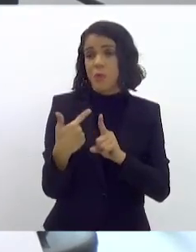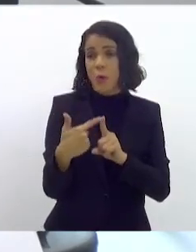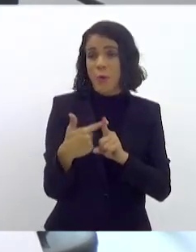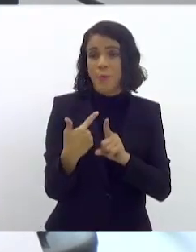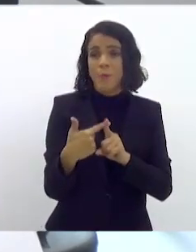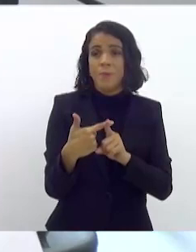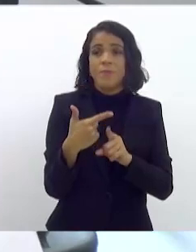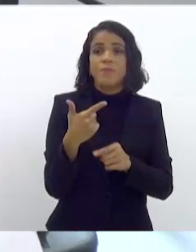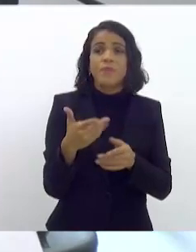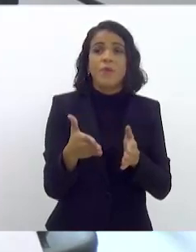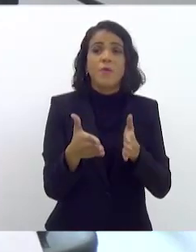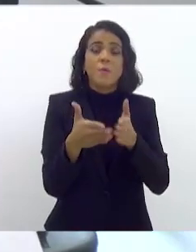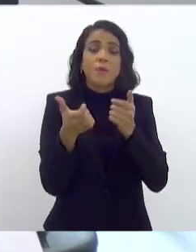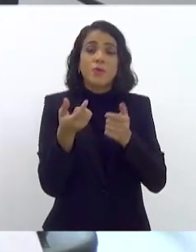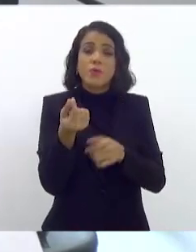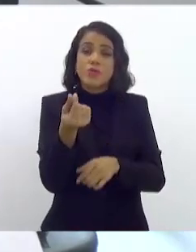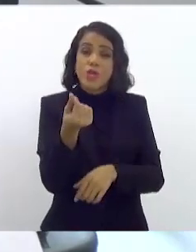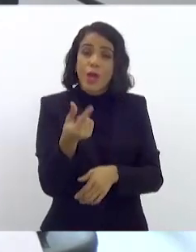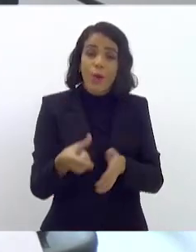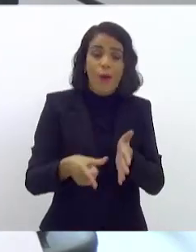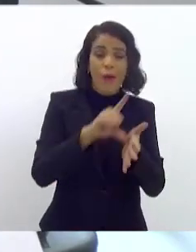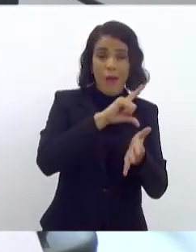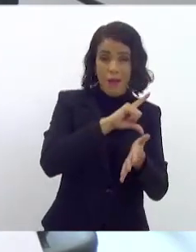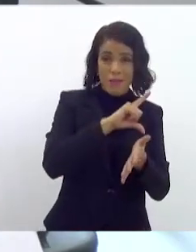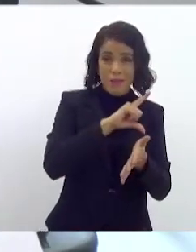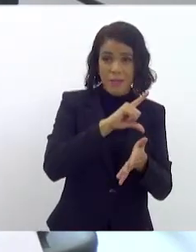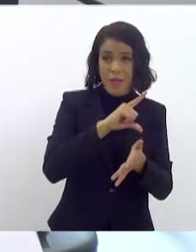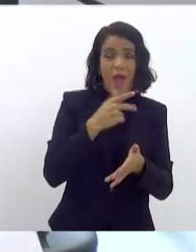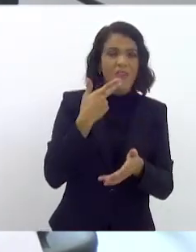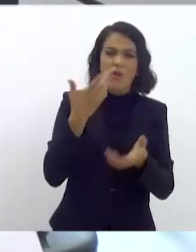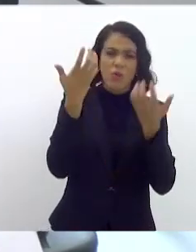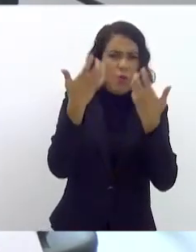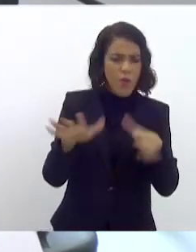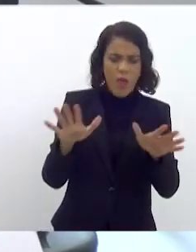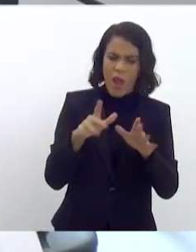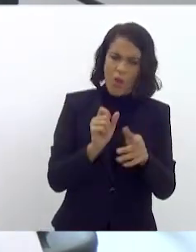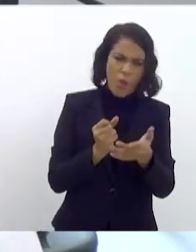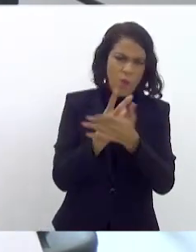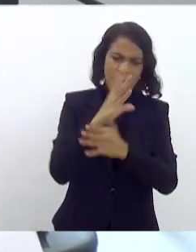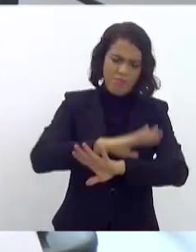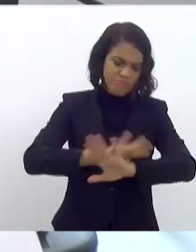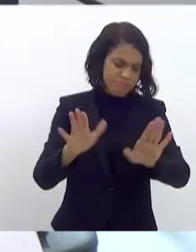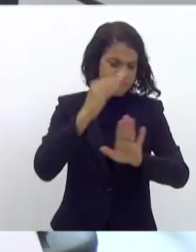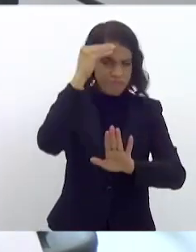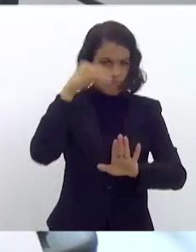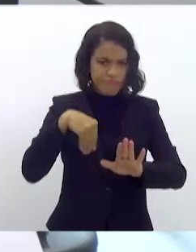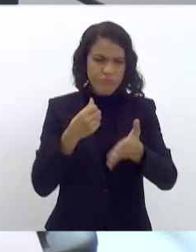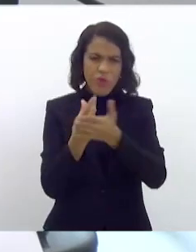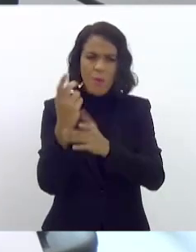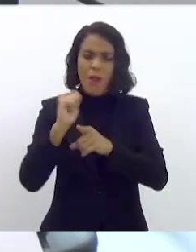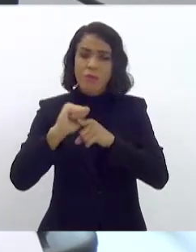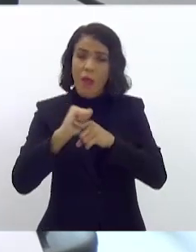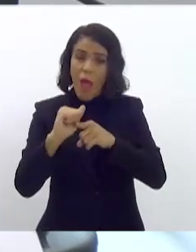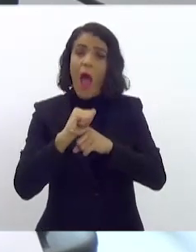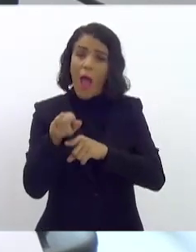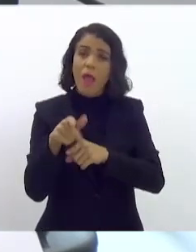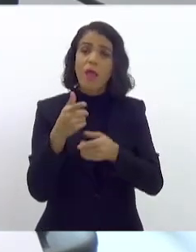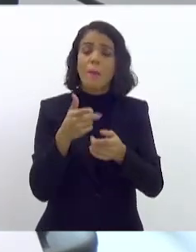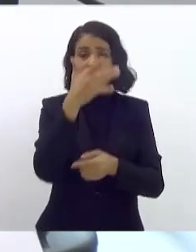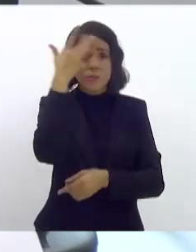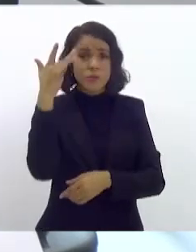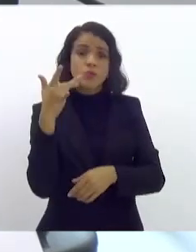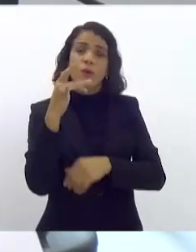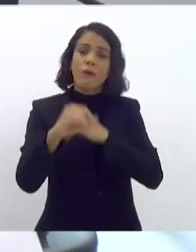um adiantamento financeiro quando ela se recusou a não fazer esse pagamento, que ela foi atacada, né?